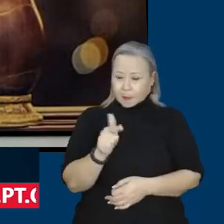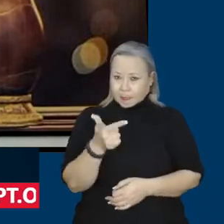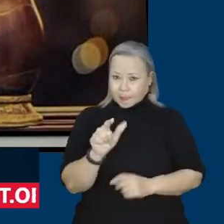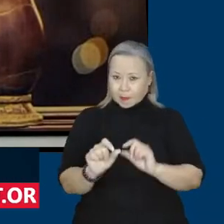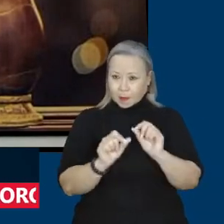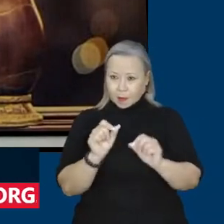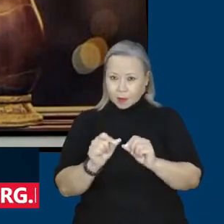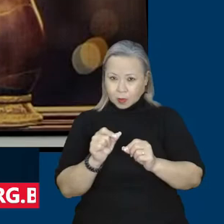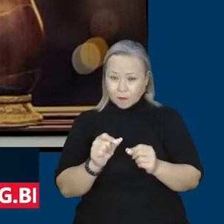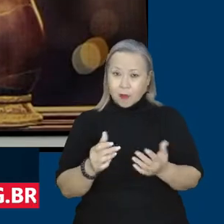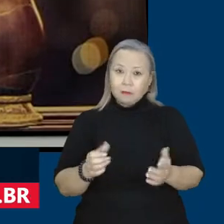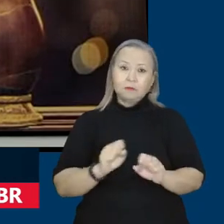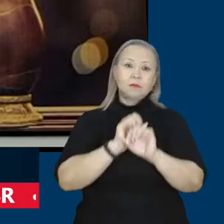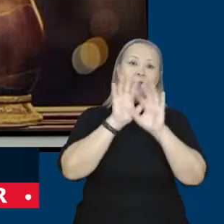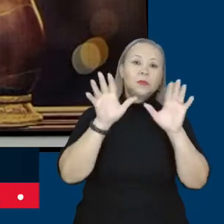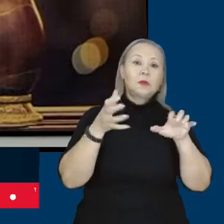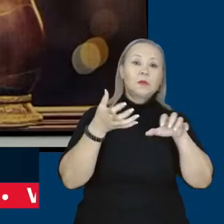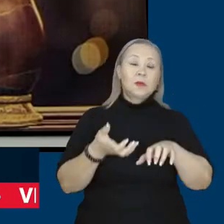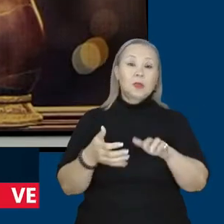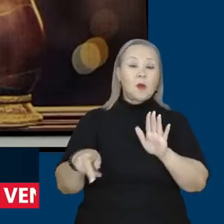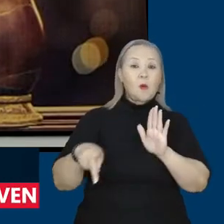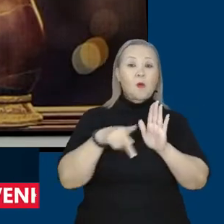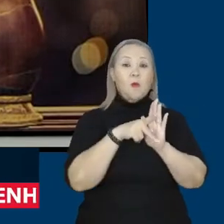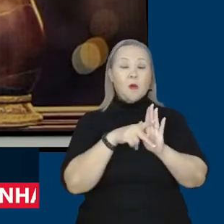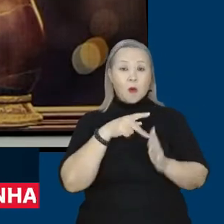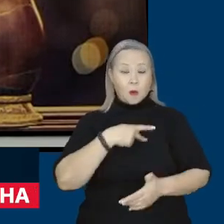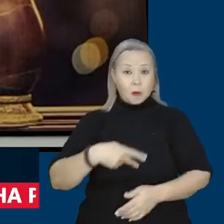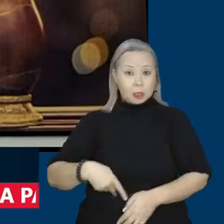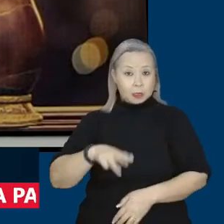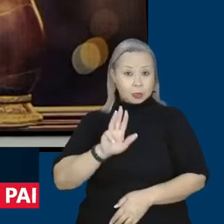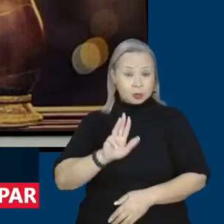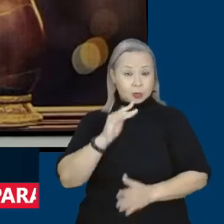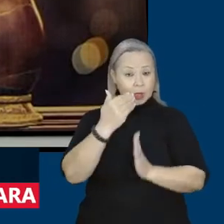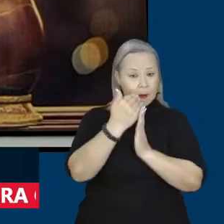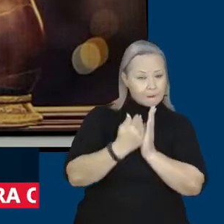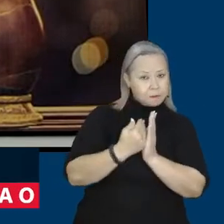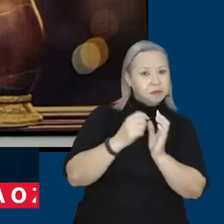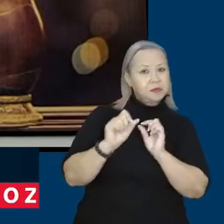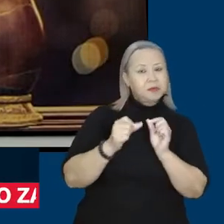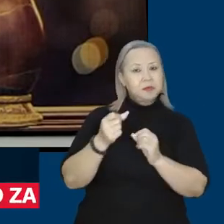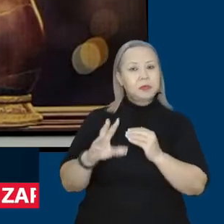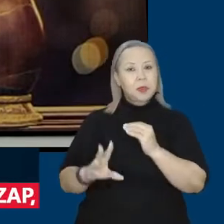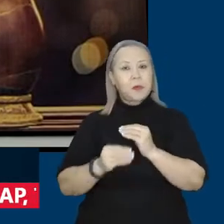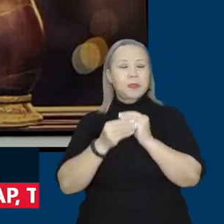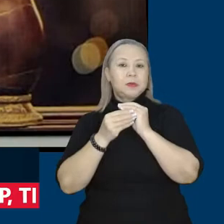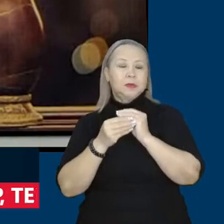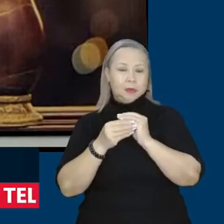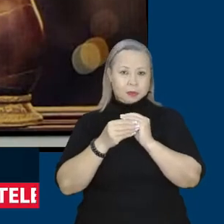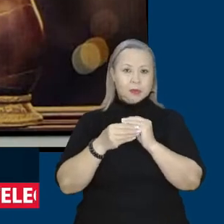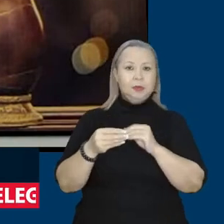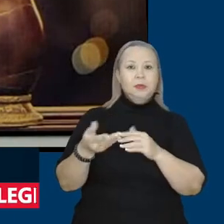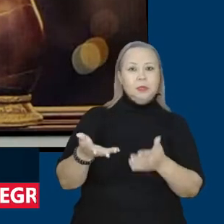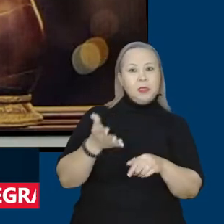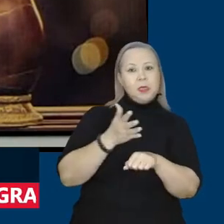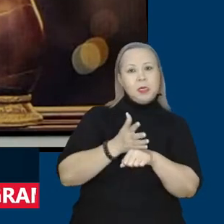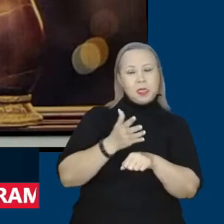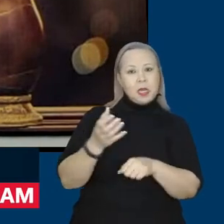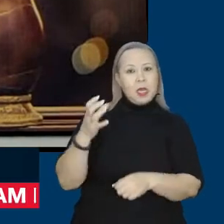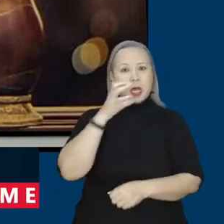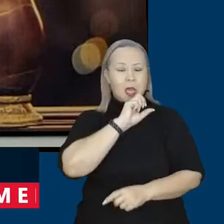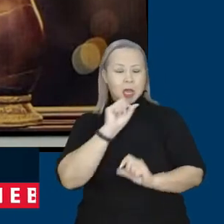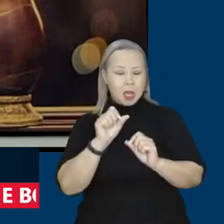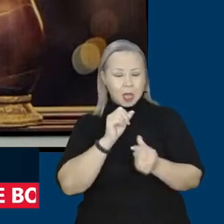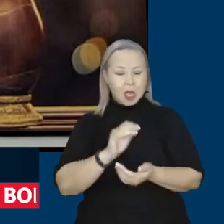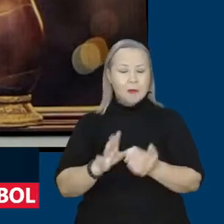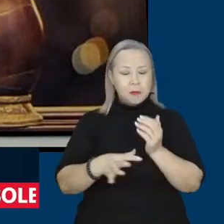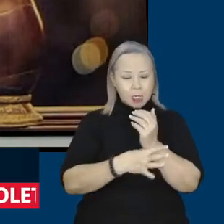entendimento do congresso o próprio presidente Lula baixa uma Medida Provisória garantindo eu confio muito na palavra dele